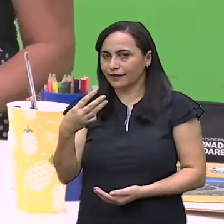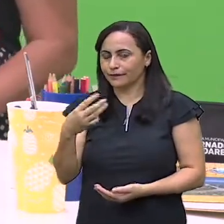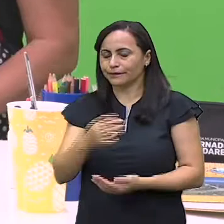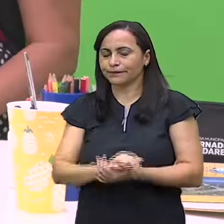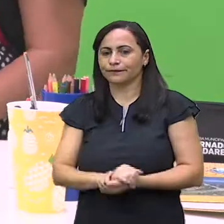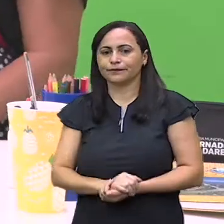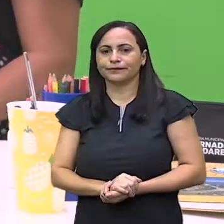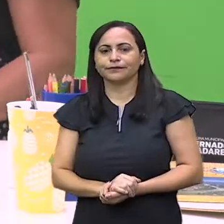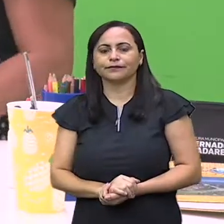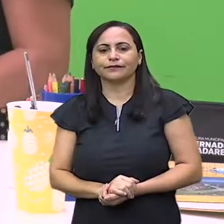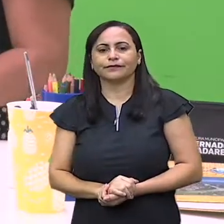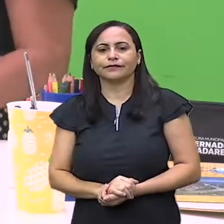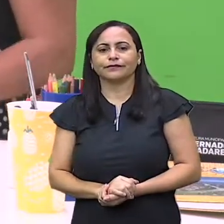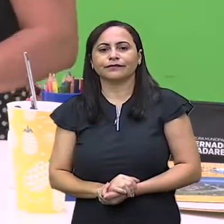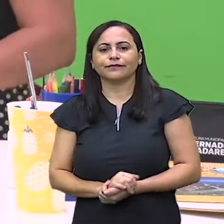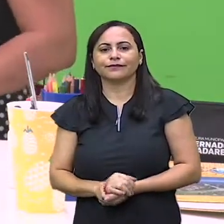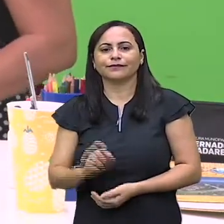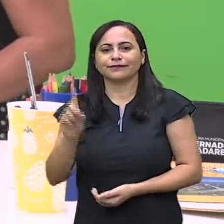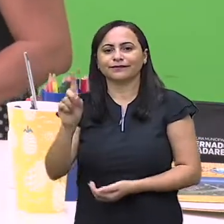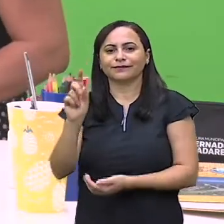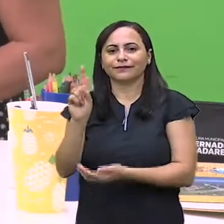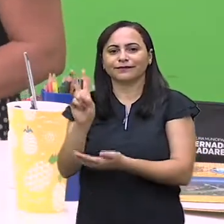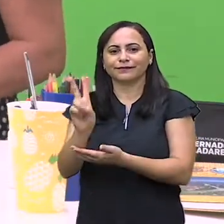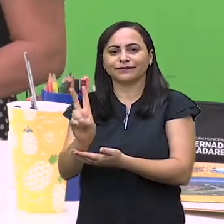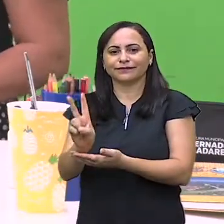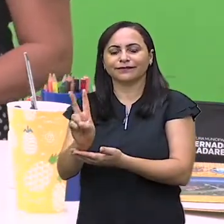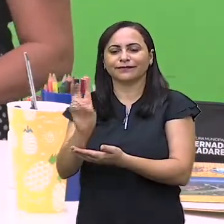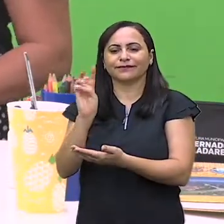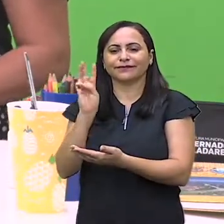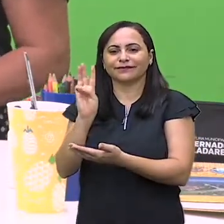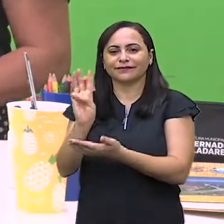Pé só.